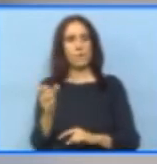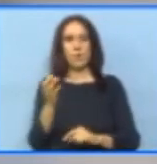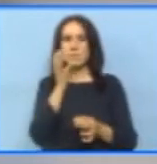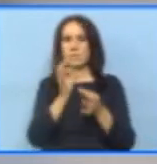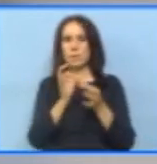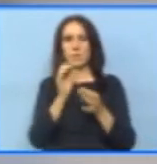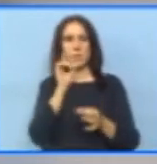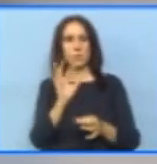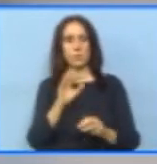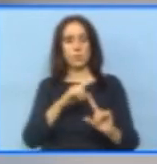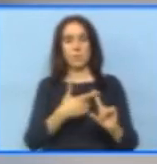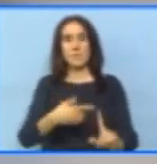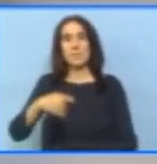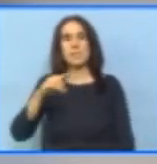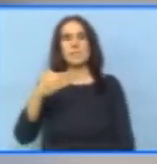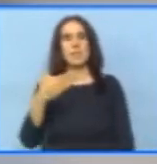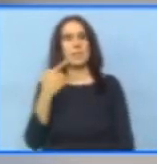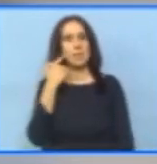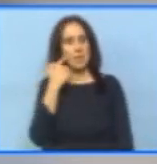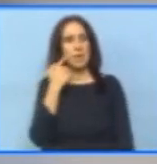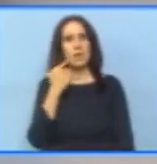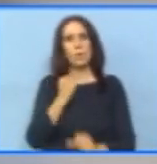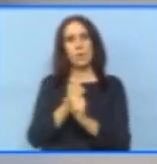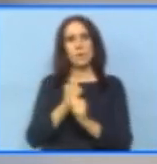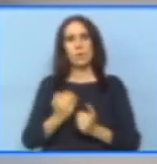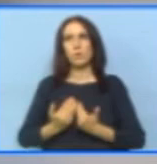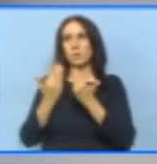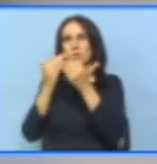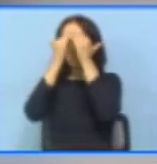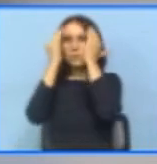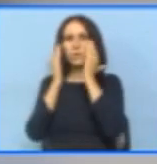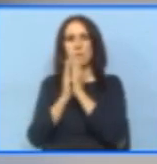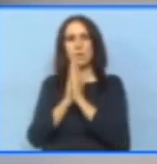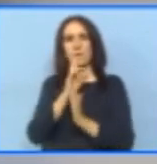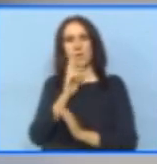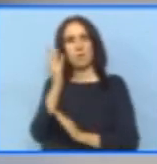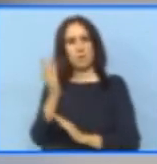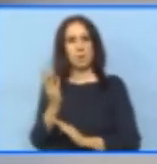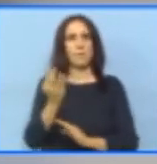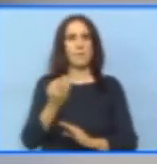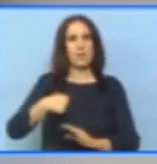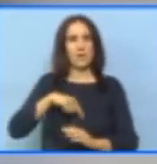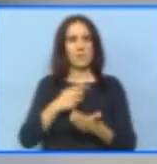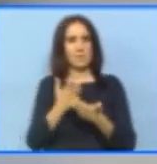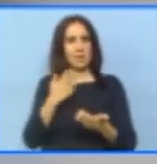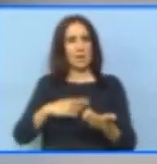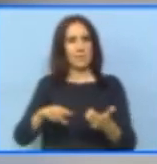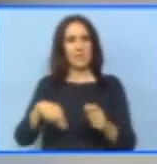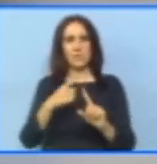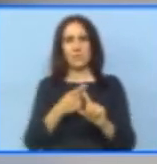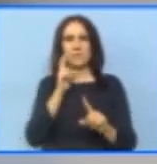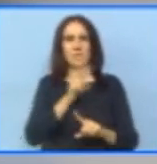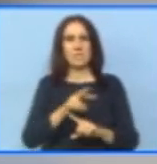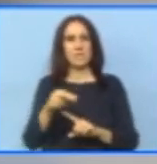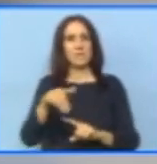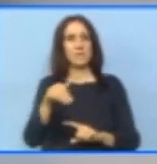de 1967, a consagração do nosso trabalho a Nossa Senhora de Fátima. E é isso também que queremos assinalar neste ano, nesta visita